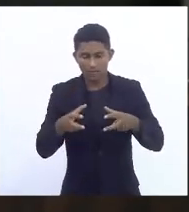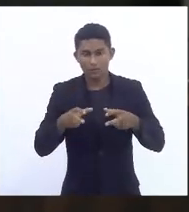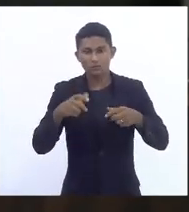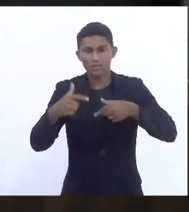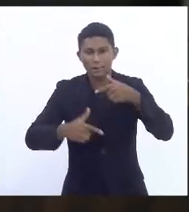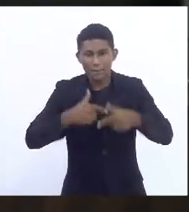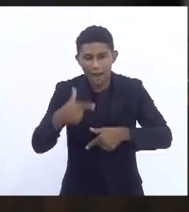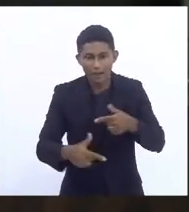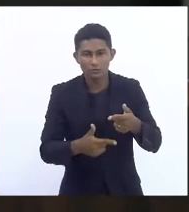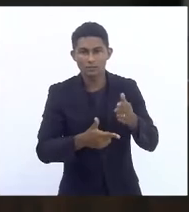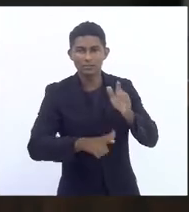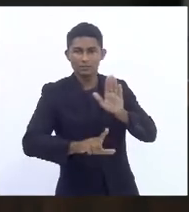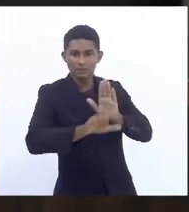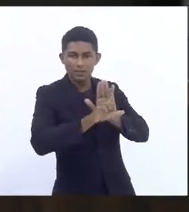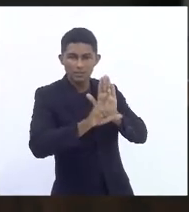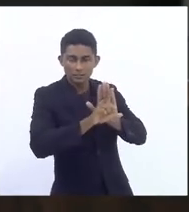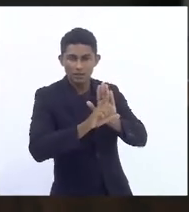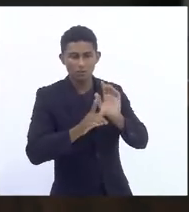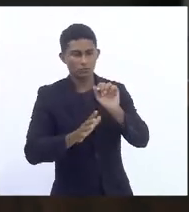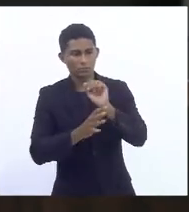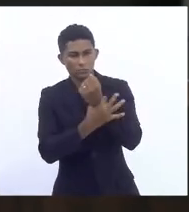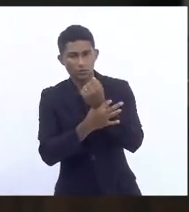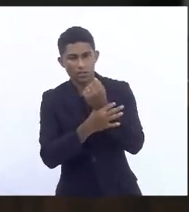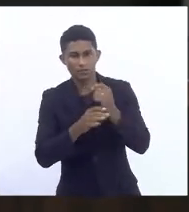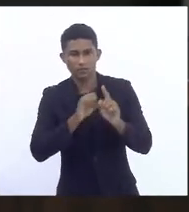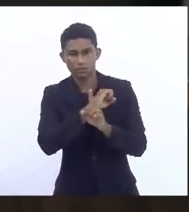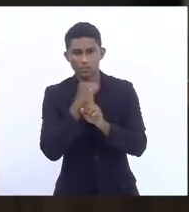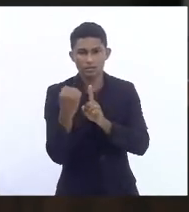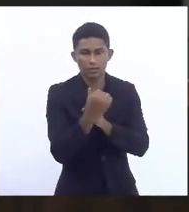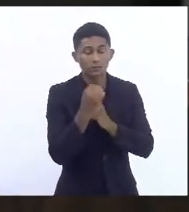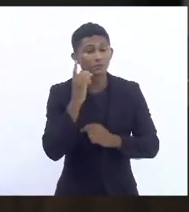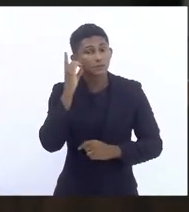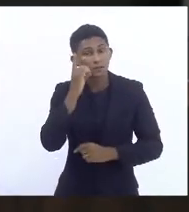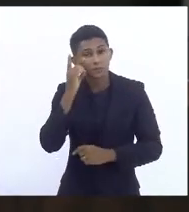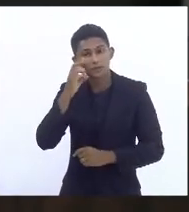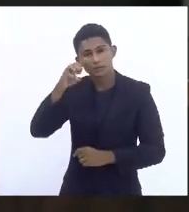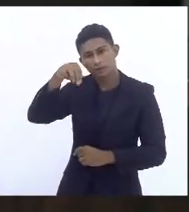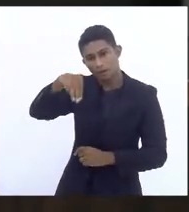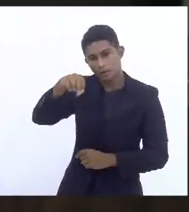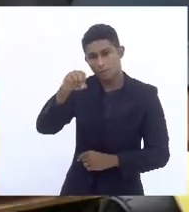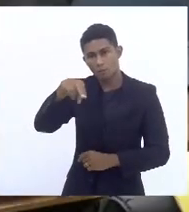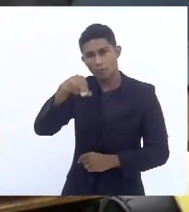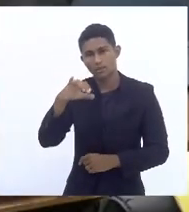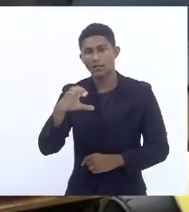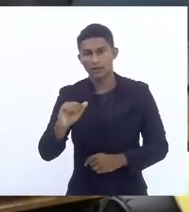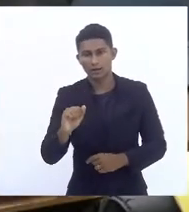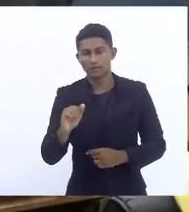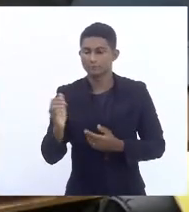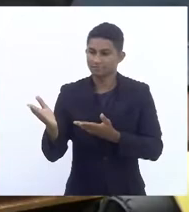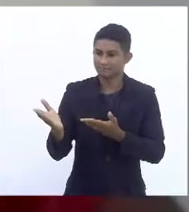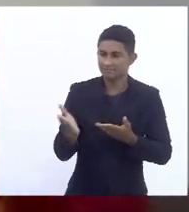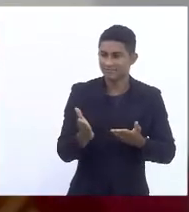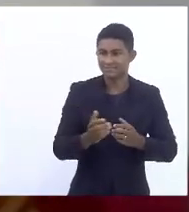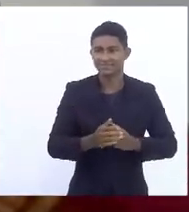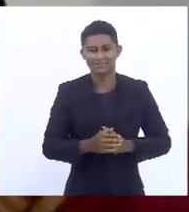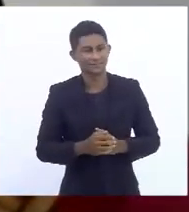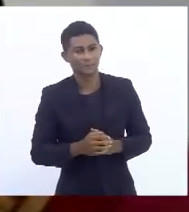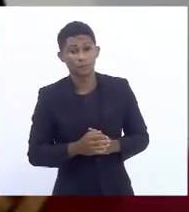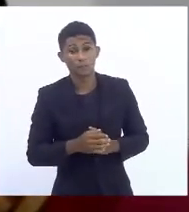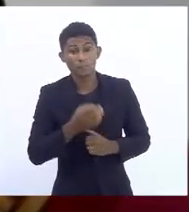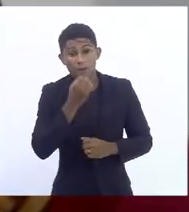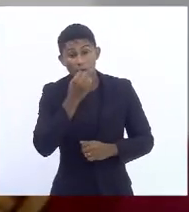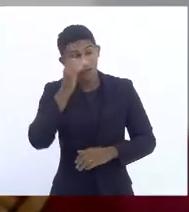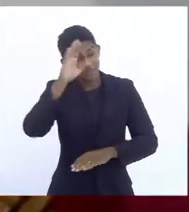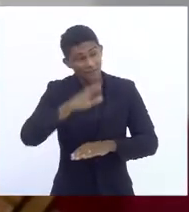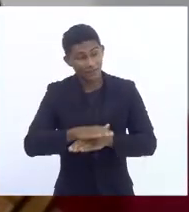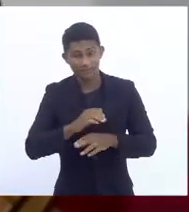Legislação Social e Seguridade Social, deputada Mônica Francisco. Boa tarde, presidente. Boa tarde a todos e